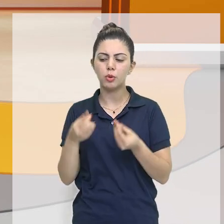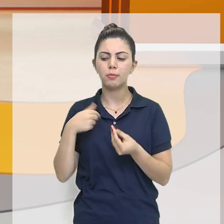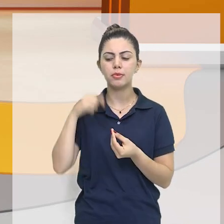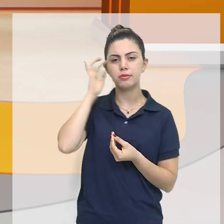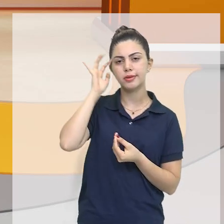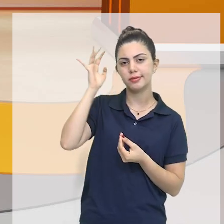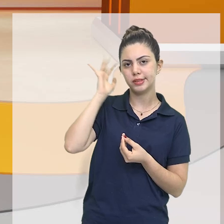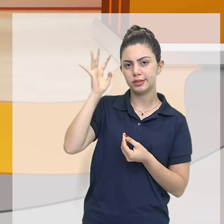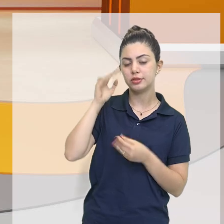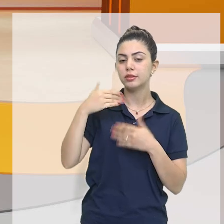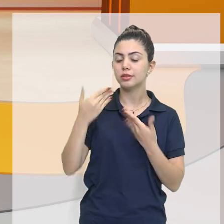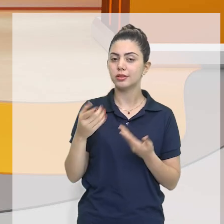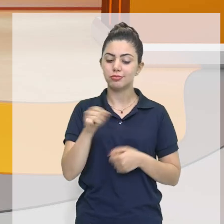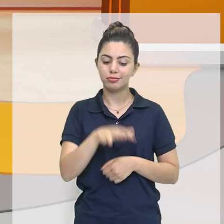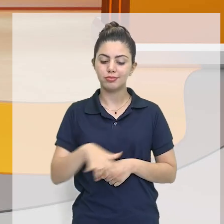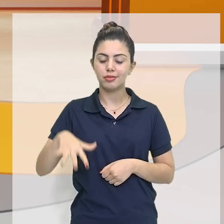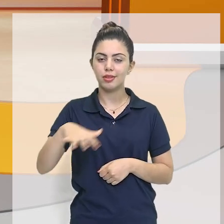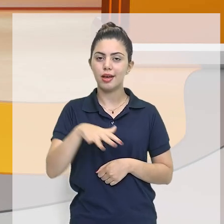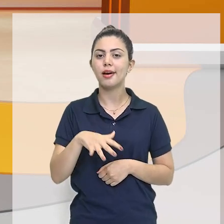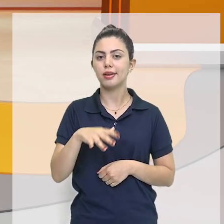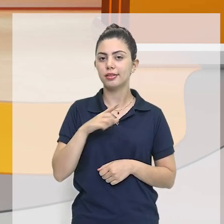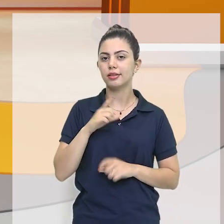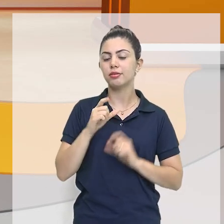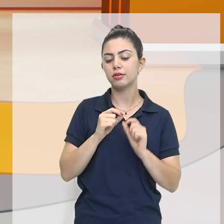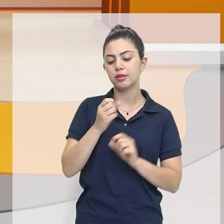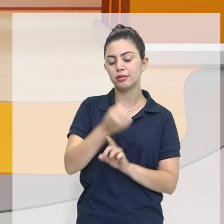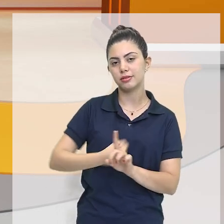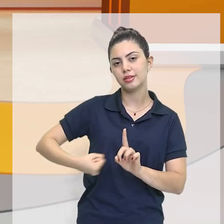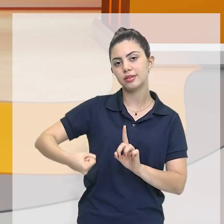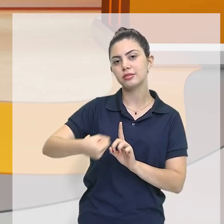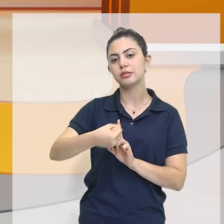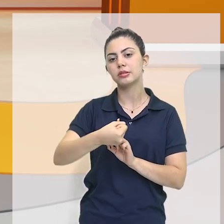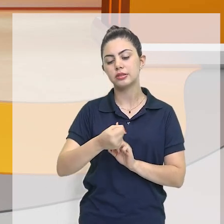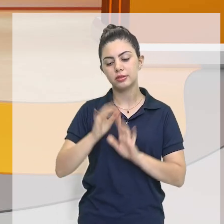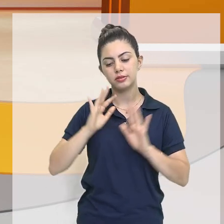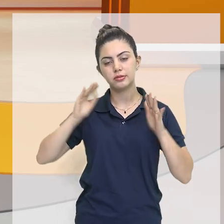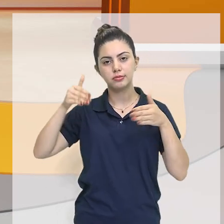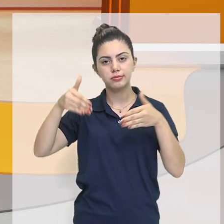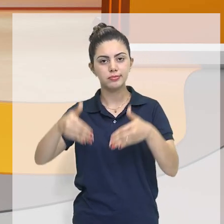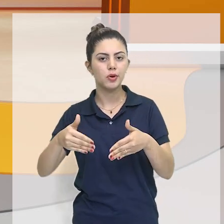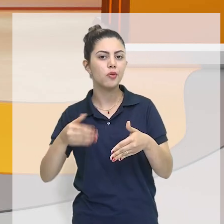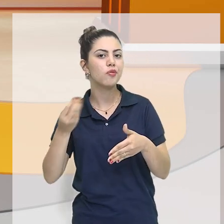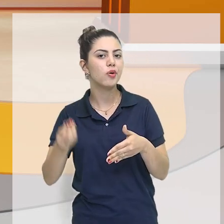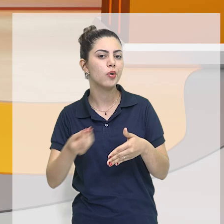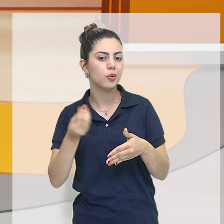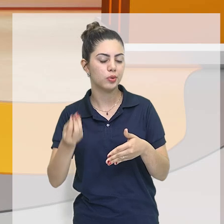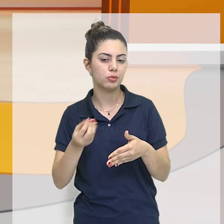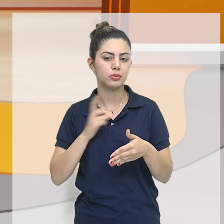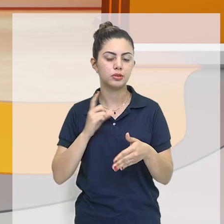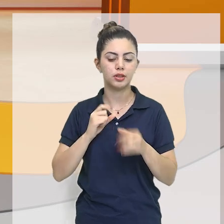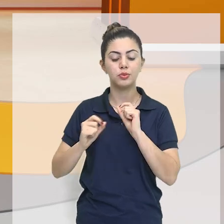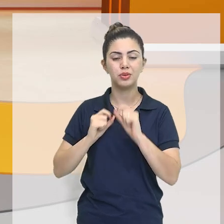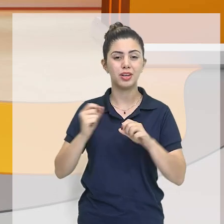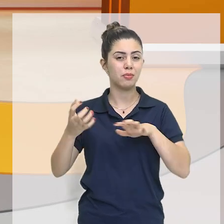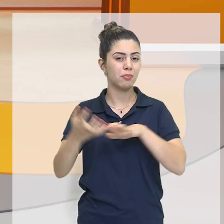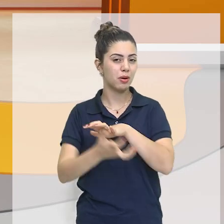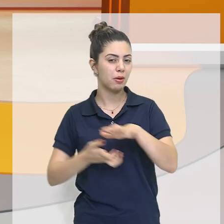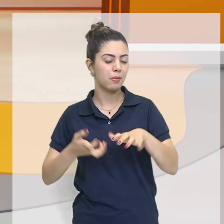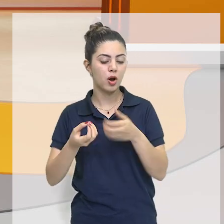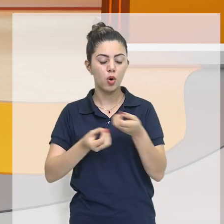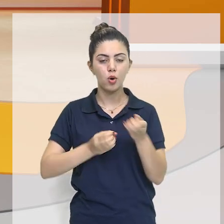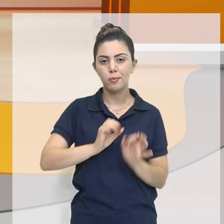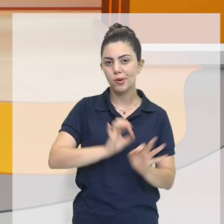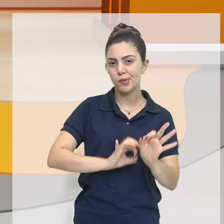surgir dentro desse contexto de uma sociedade voltada, né, para a